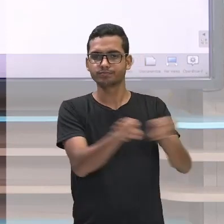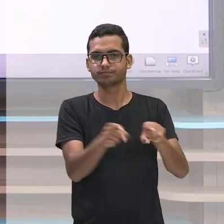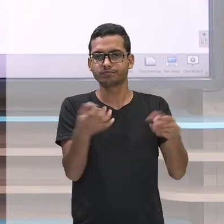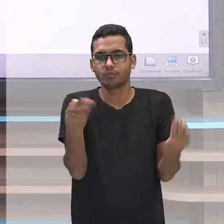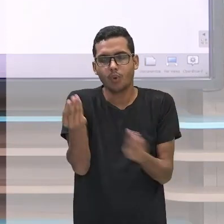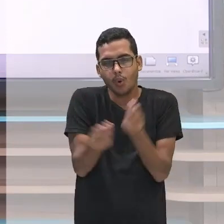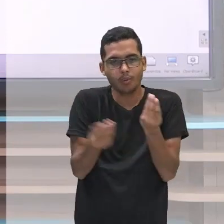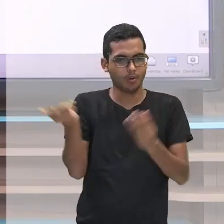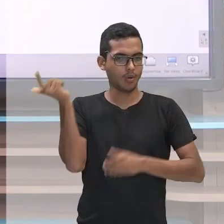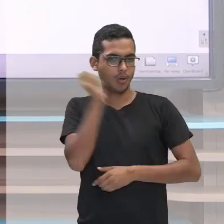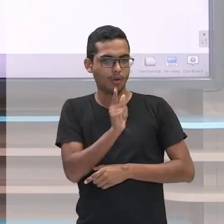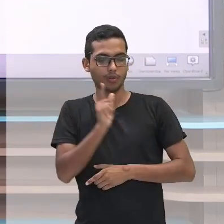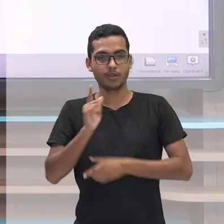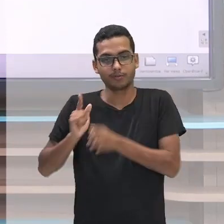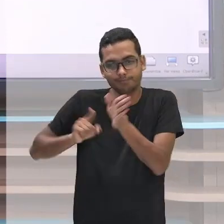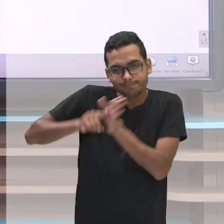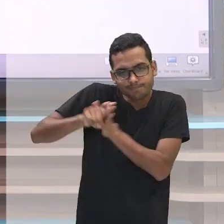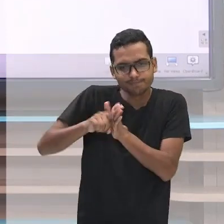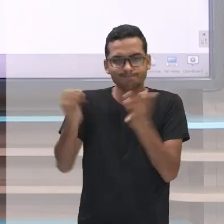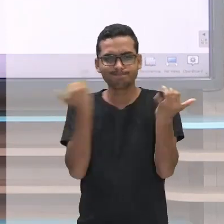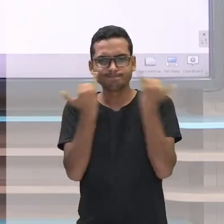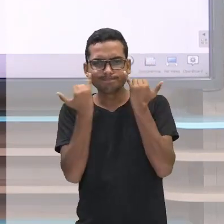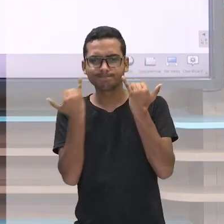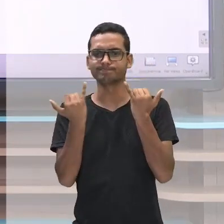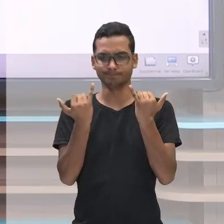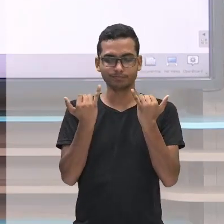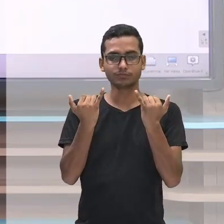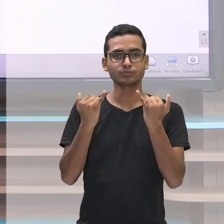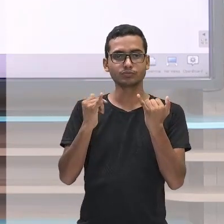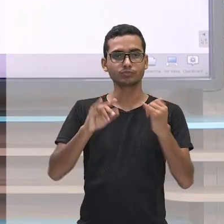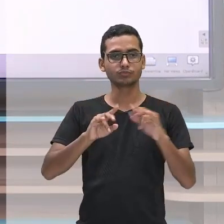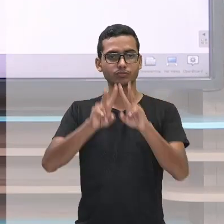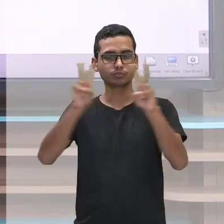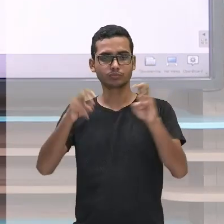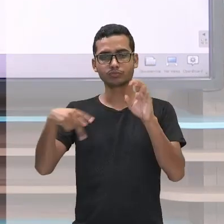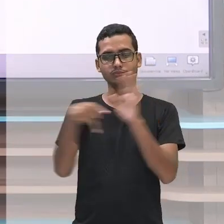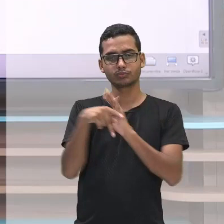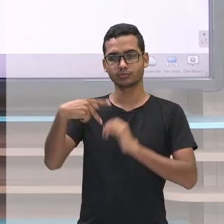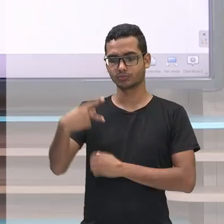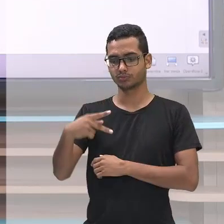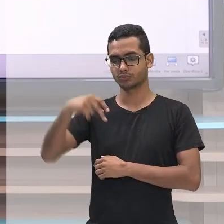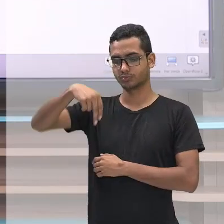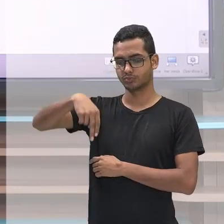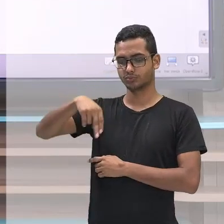vai ali em busca de dados com relação à PNUD, tá bom? Que vai